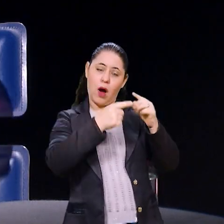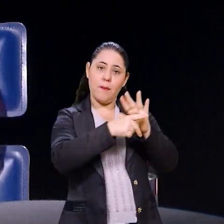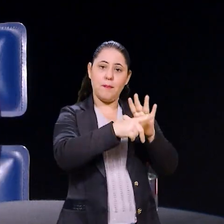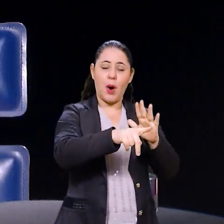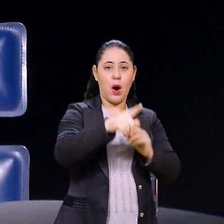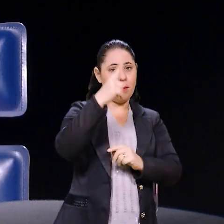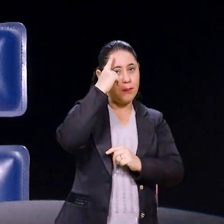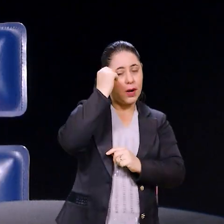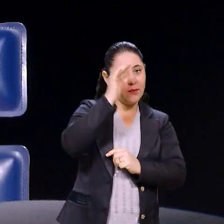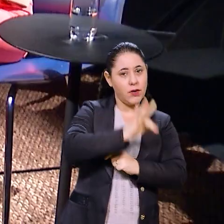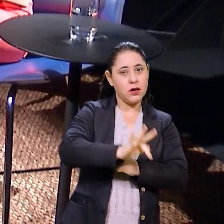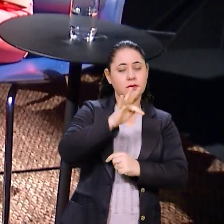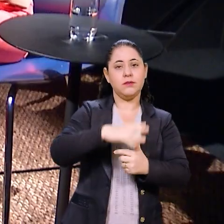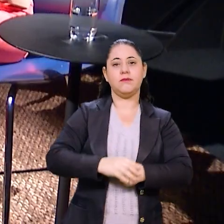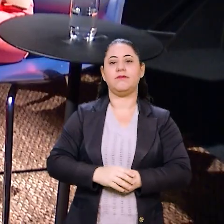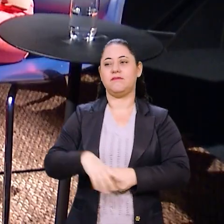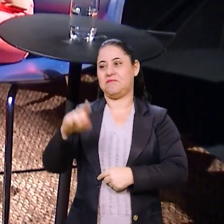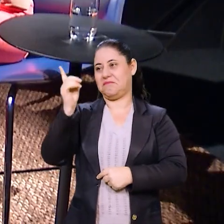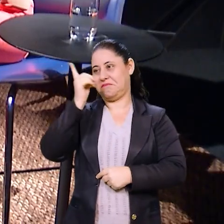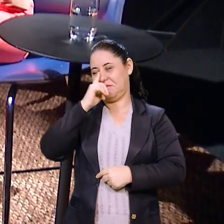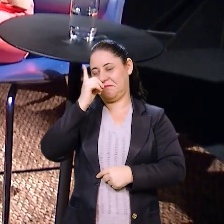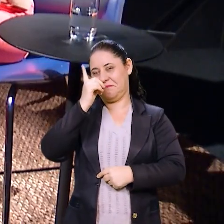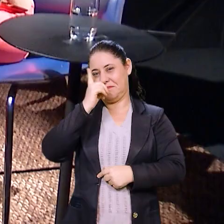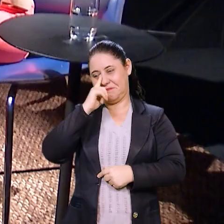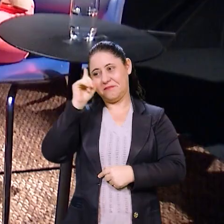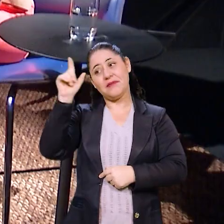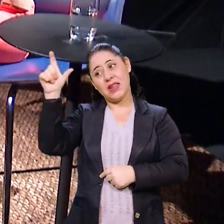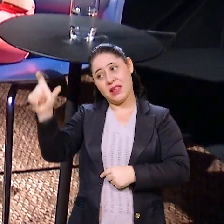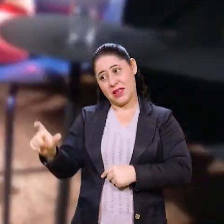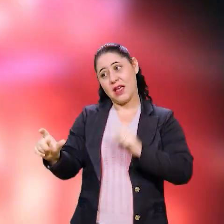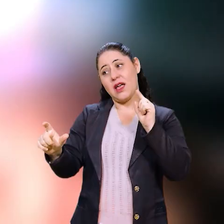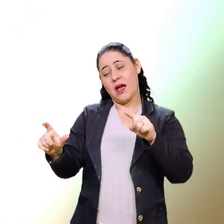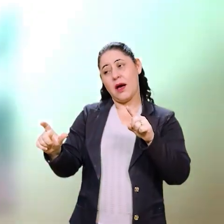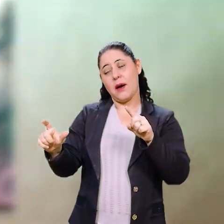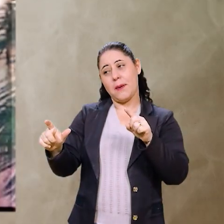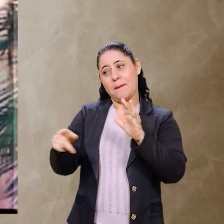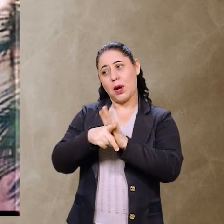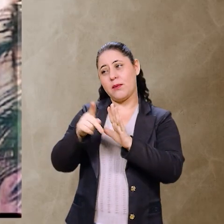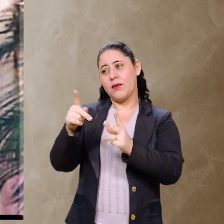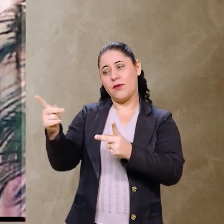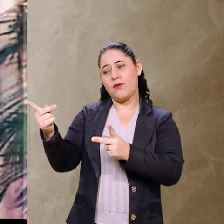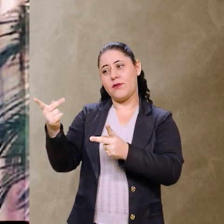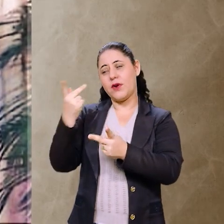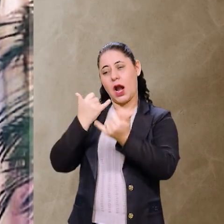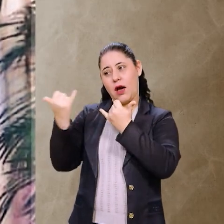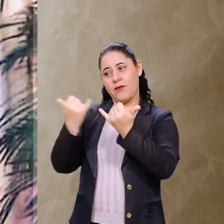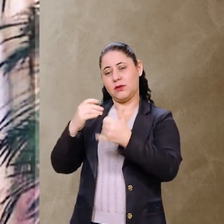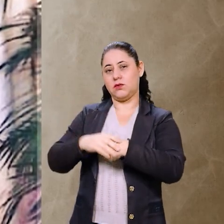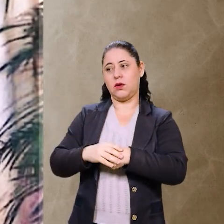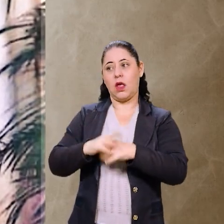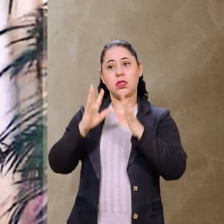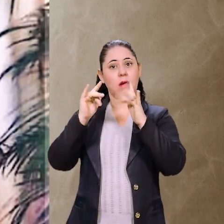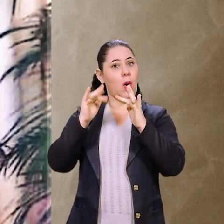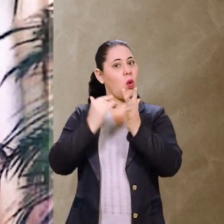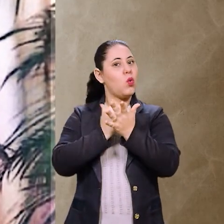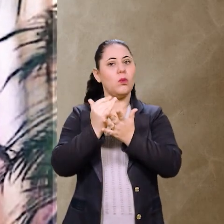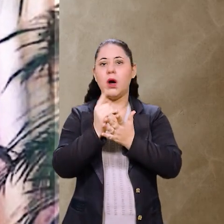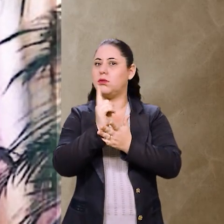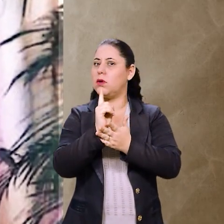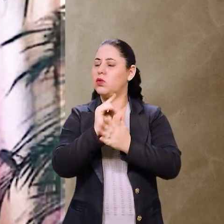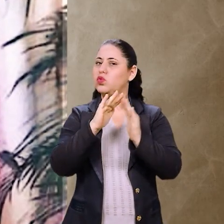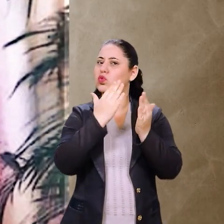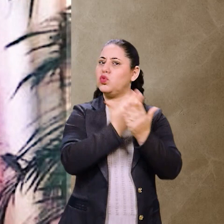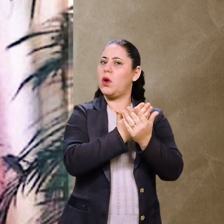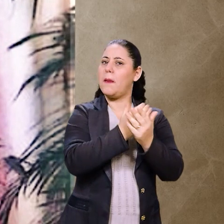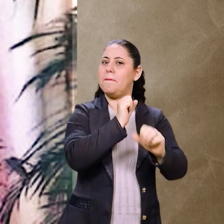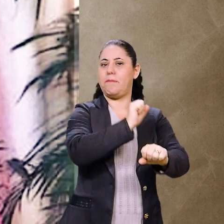realmente para essa vida acadêmica. A minha mãe foi a minha grande mentora em relação a isso. Ela falava, primeiro ela não deixava eu namorar, falava, se começar a